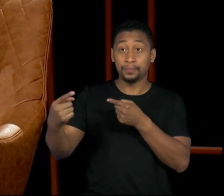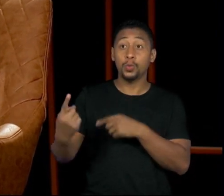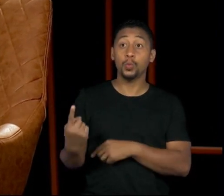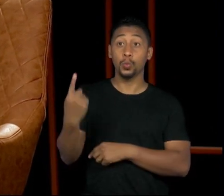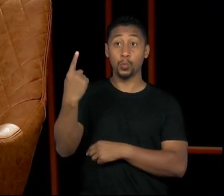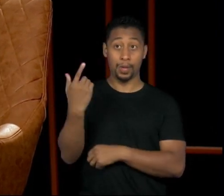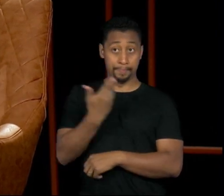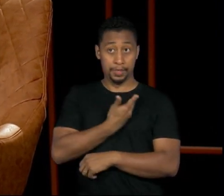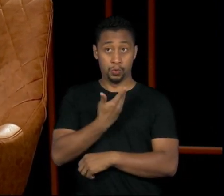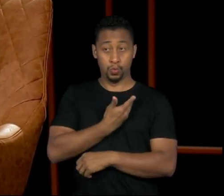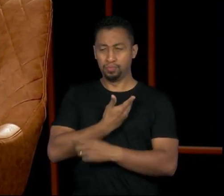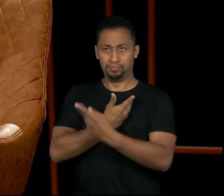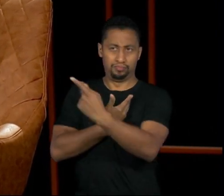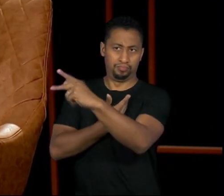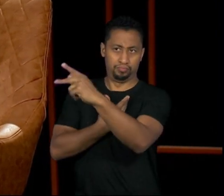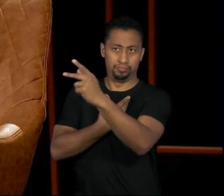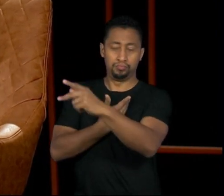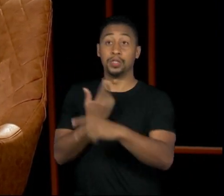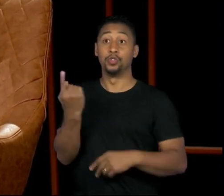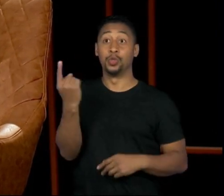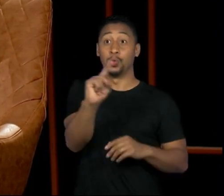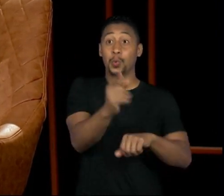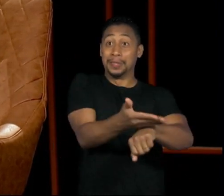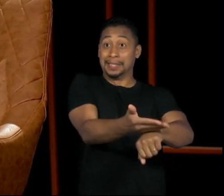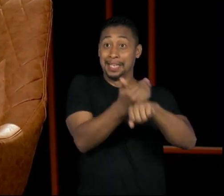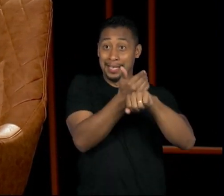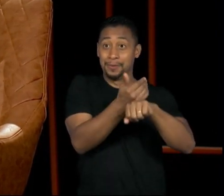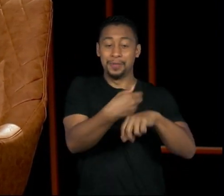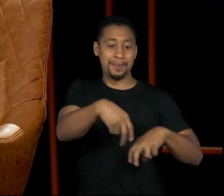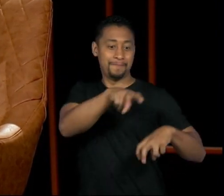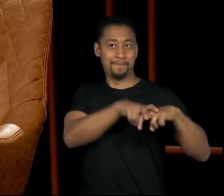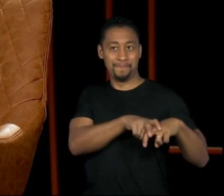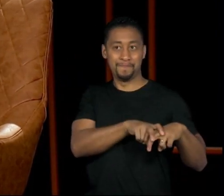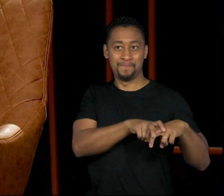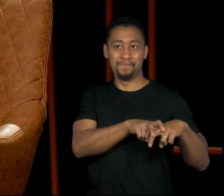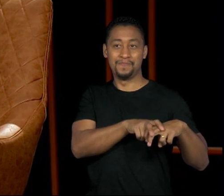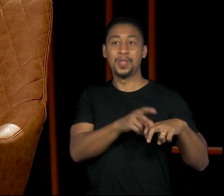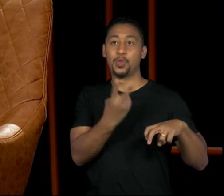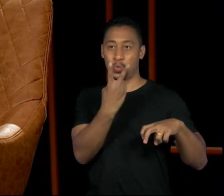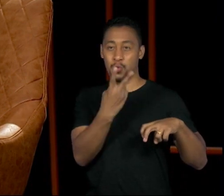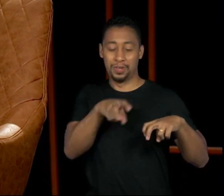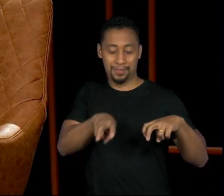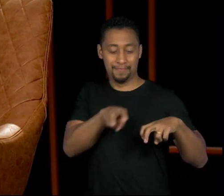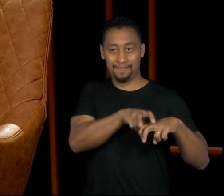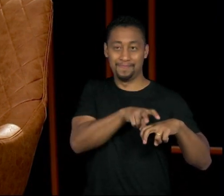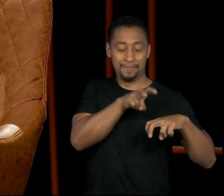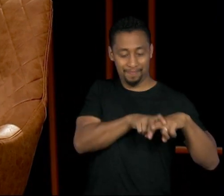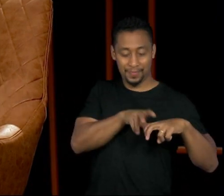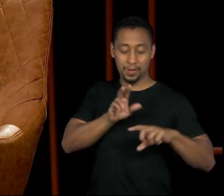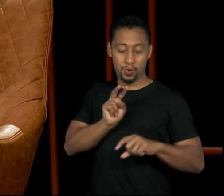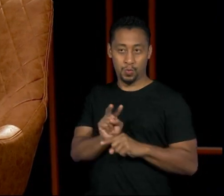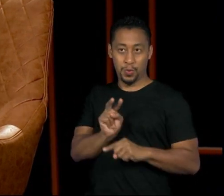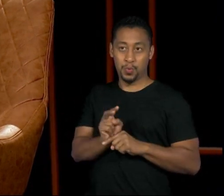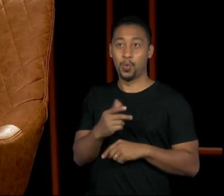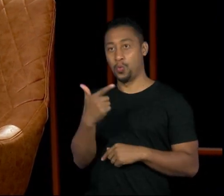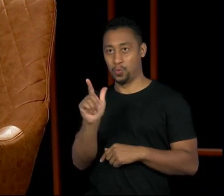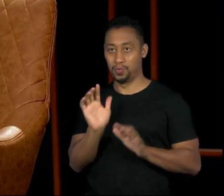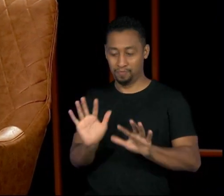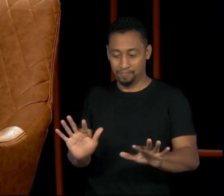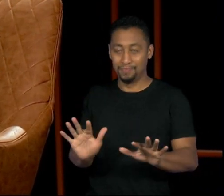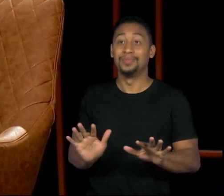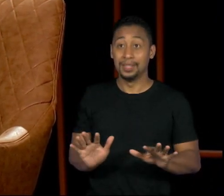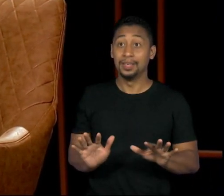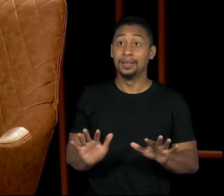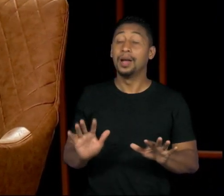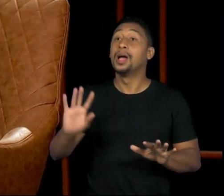chegar antes e guardar o lugar dele, ao lado do piano. Quando entrei para cantar, me dou conta de a cabecinha de Chico